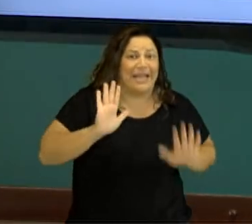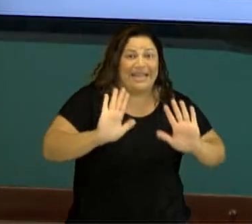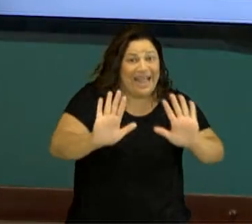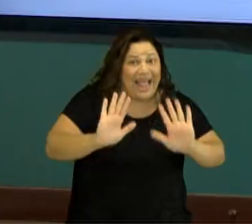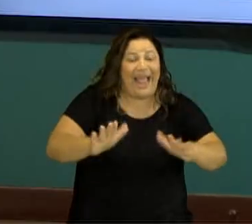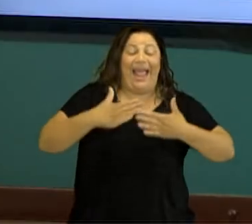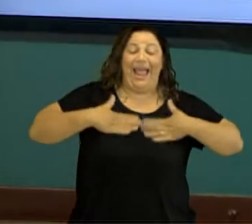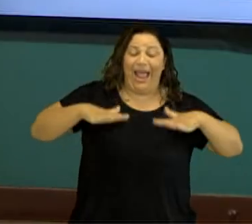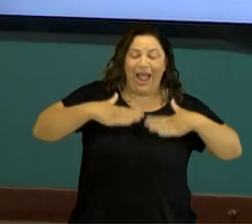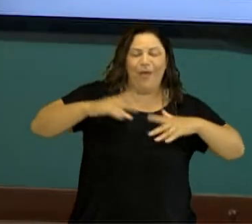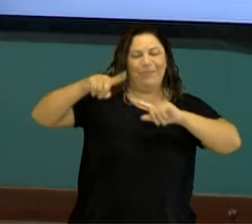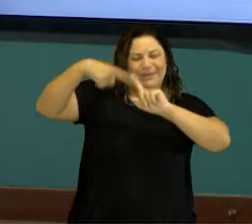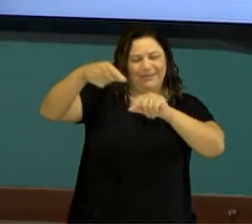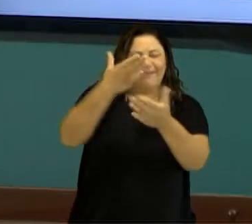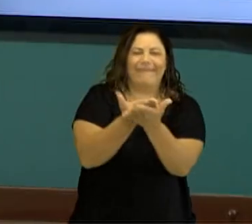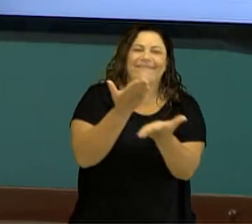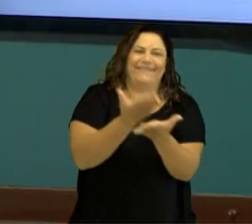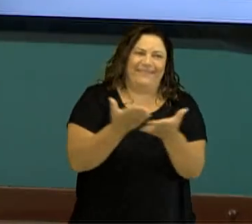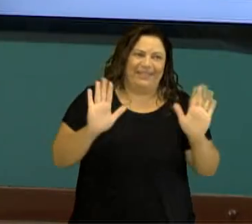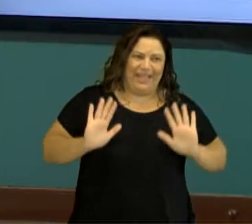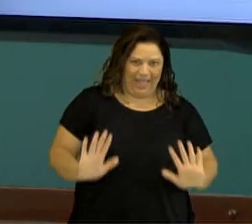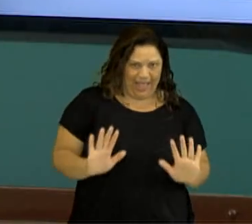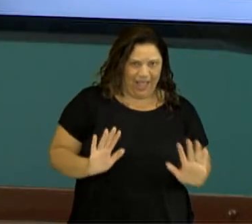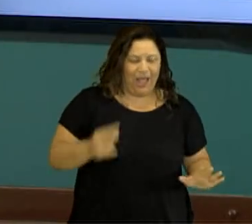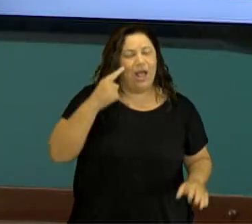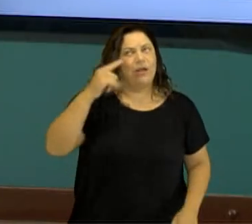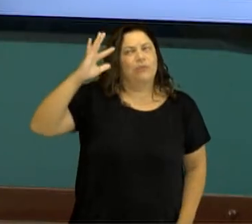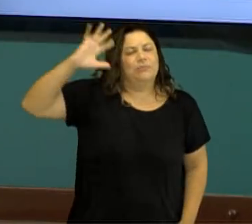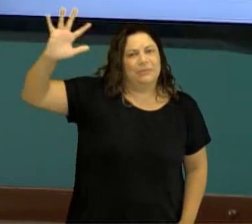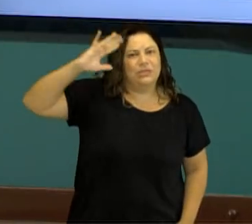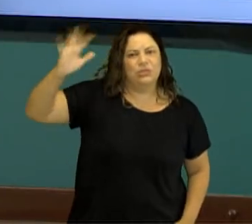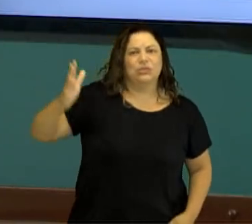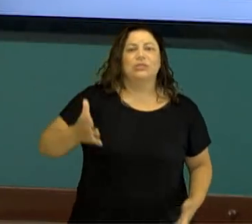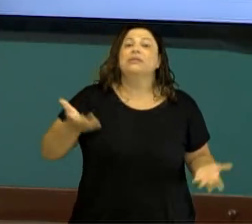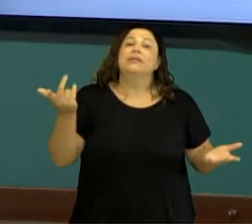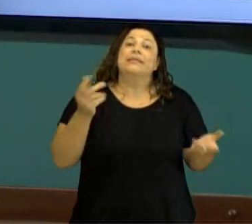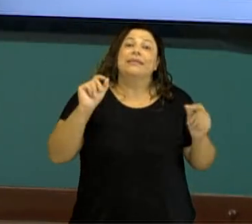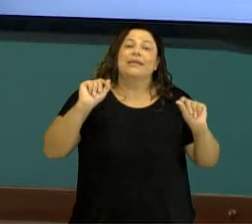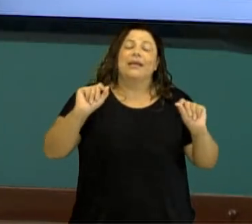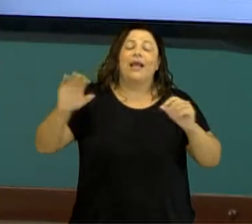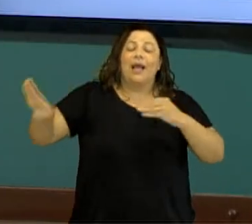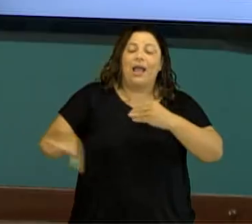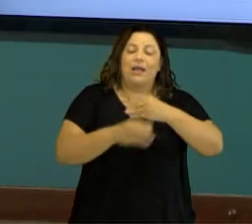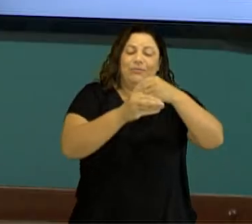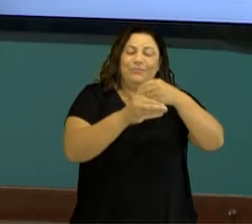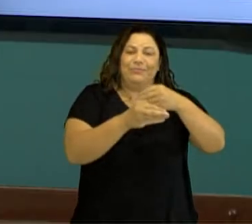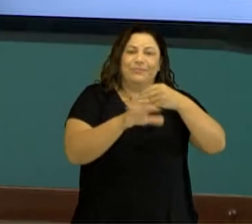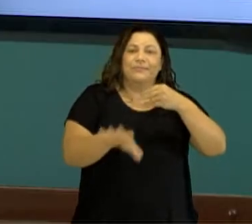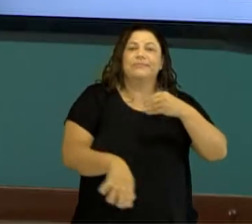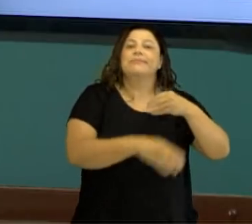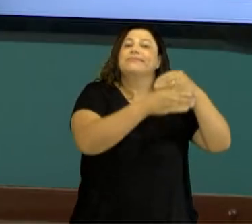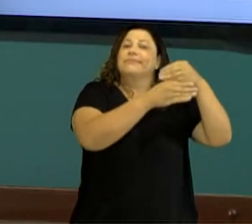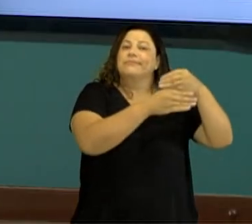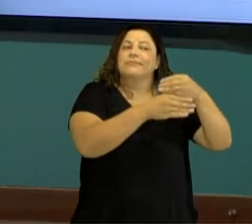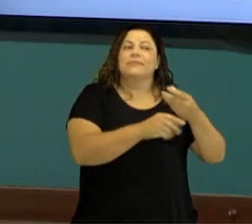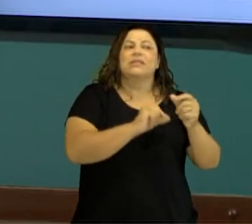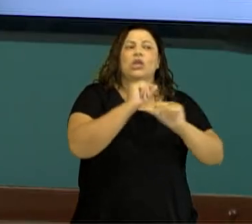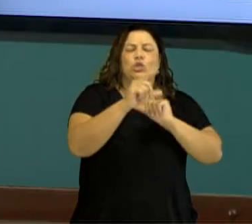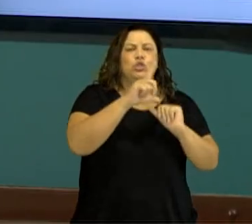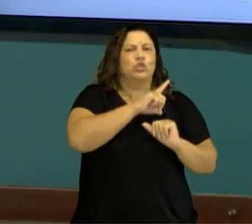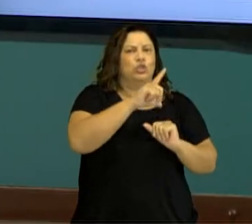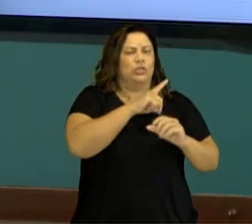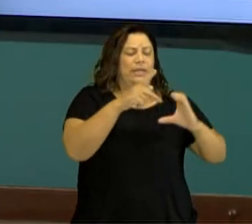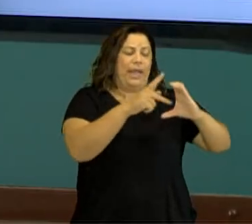as outras aulas. Ele ganhou um elétron. Só imagine que ele acabou de ganhar um elétron aqui. Ó. Ele tinha